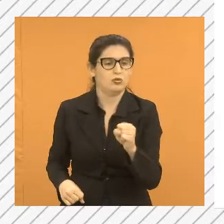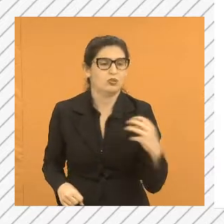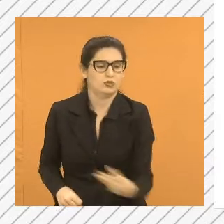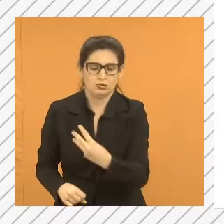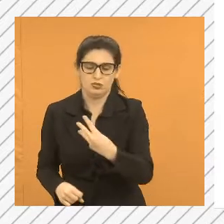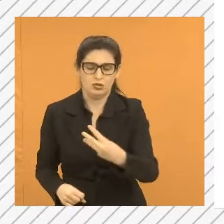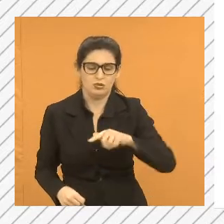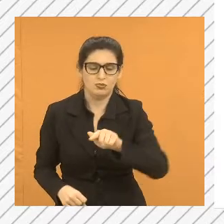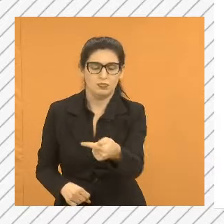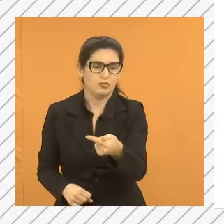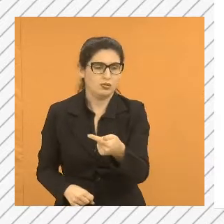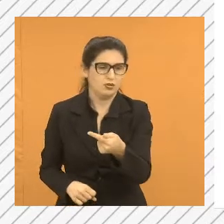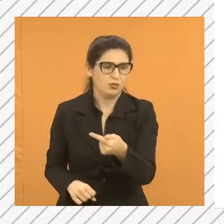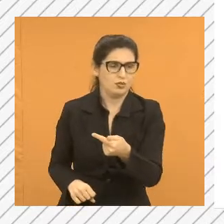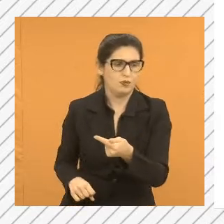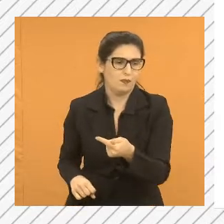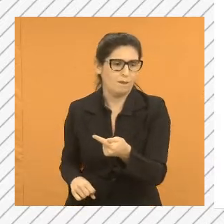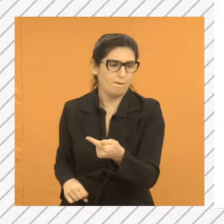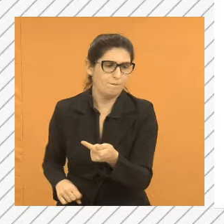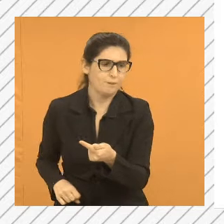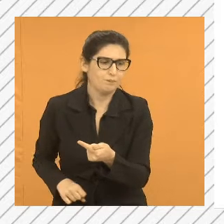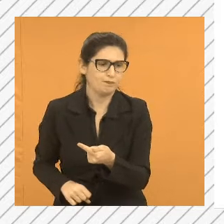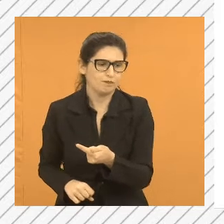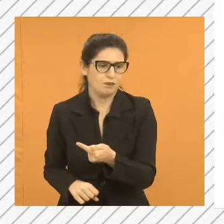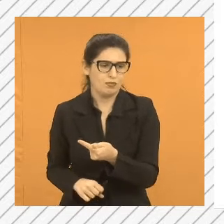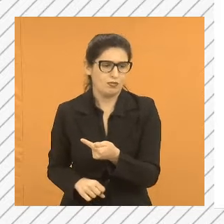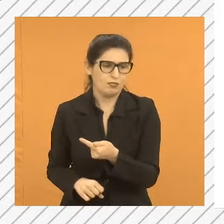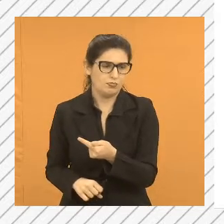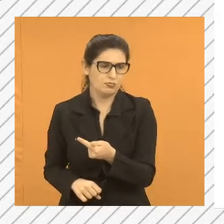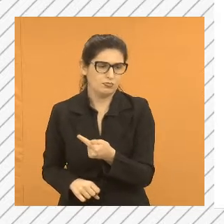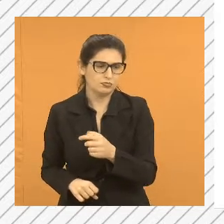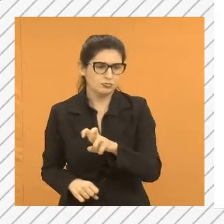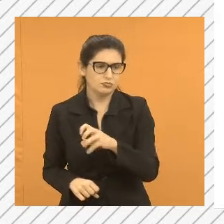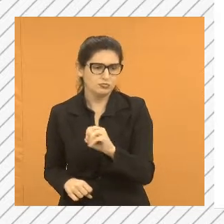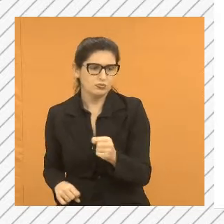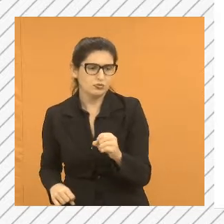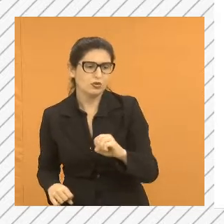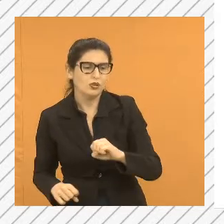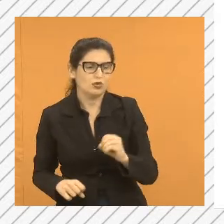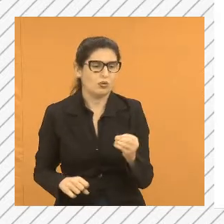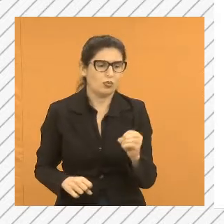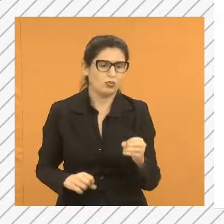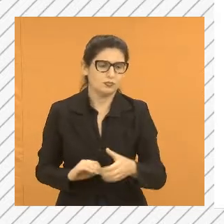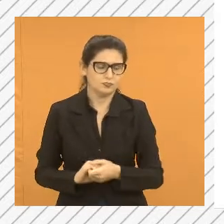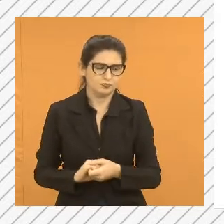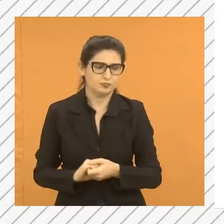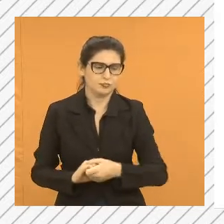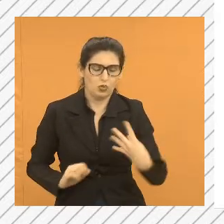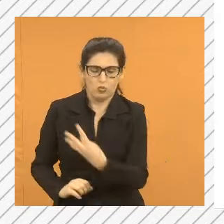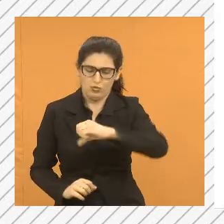33.209 exames. Portanto, saltamos de 46.000 exames em 2017 para